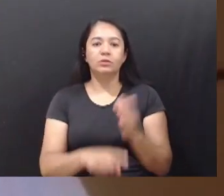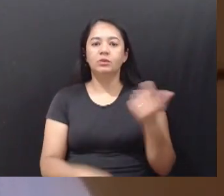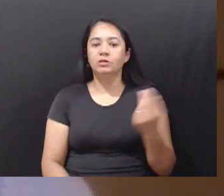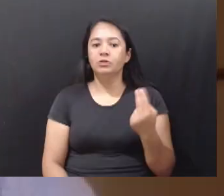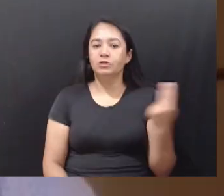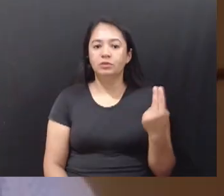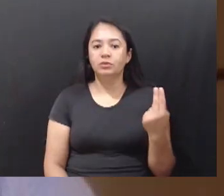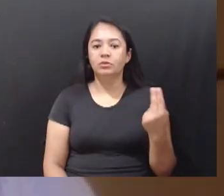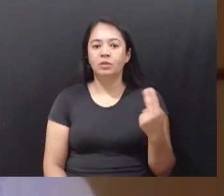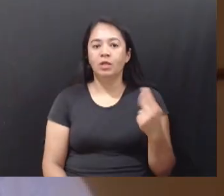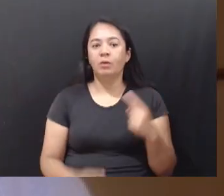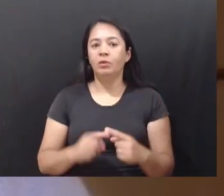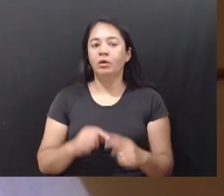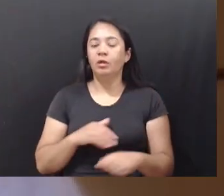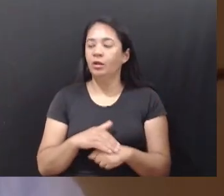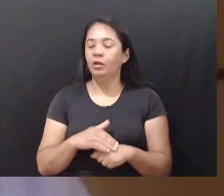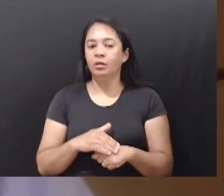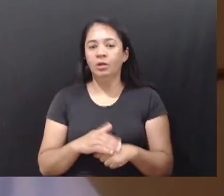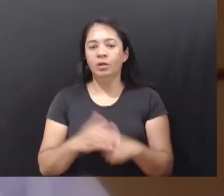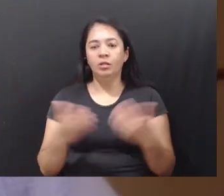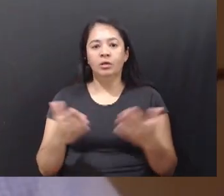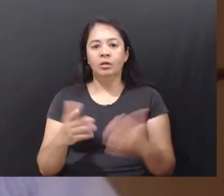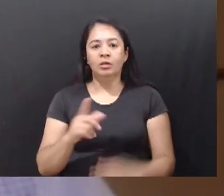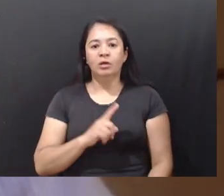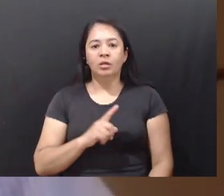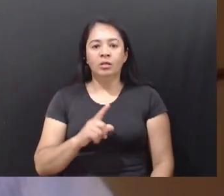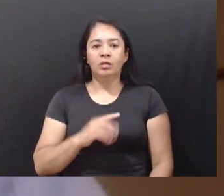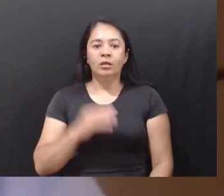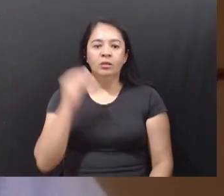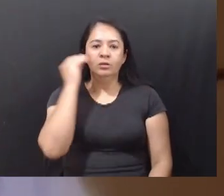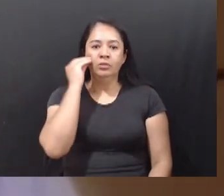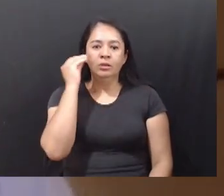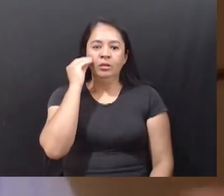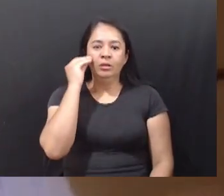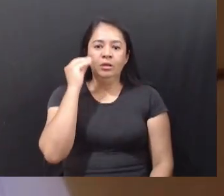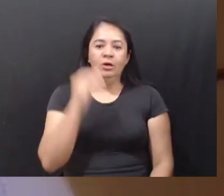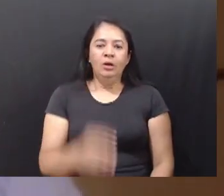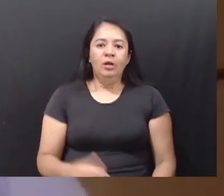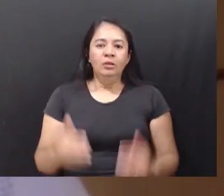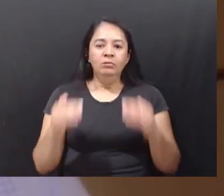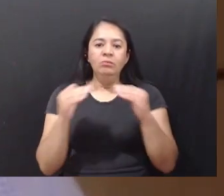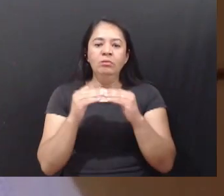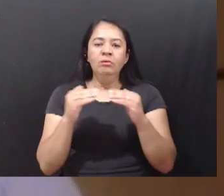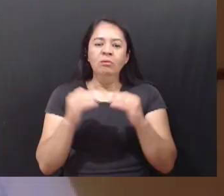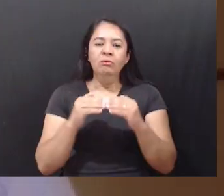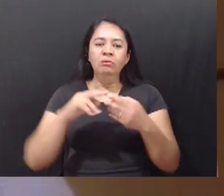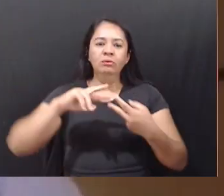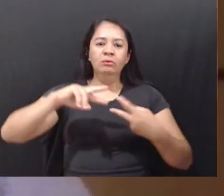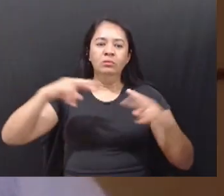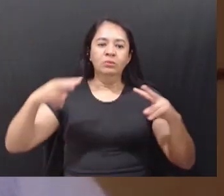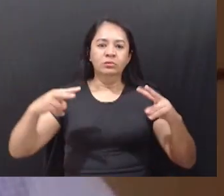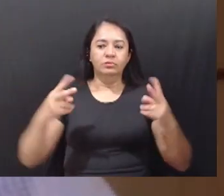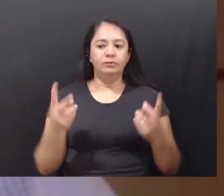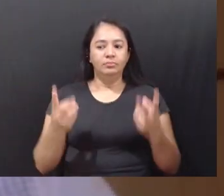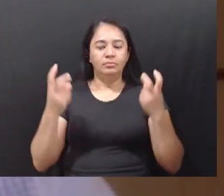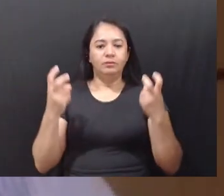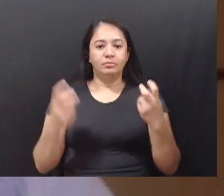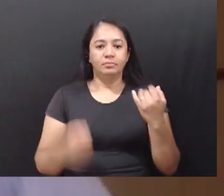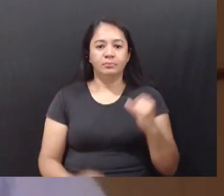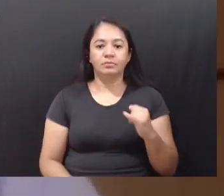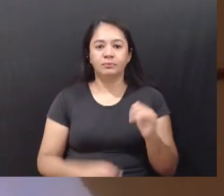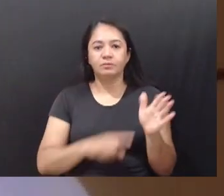gente rastreá-la, mesmo com um bom papo com esse casal. Então, hoje existem esses testes de compatibilidade